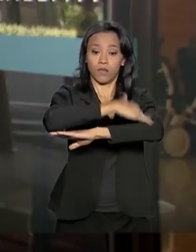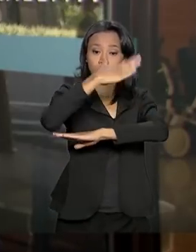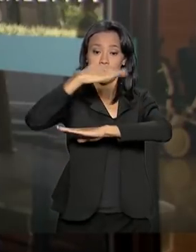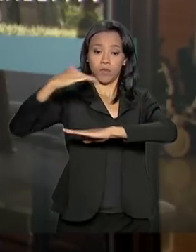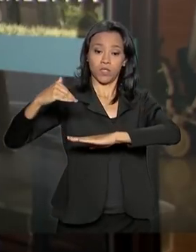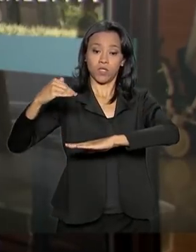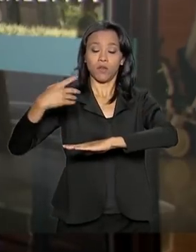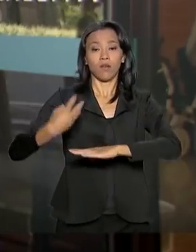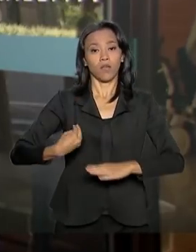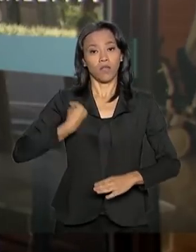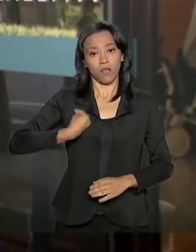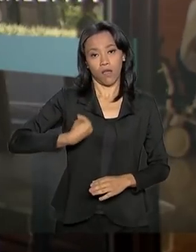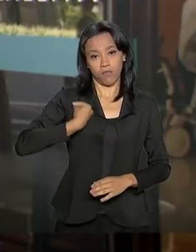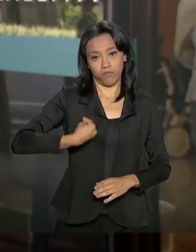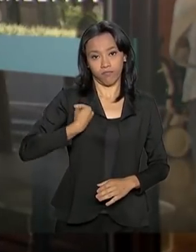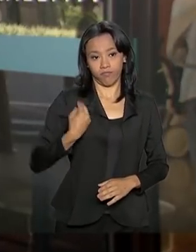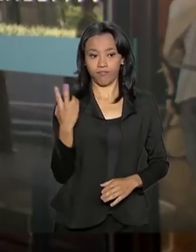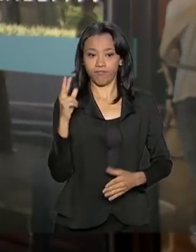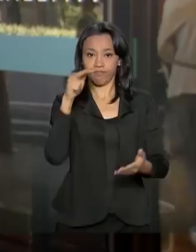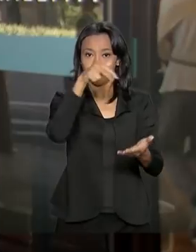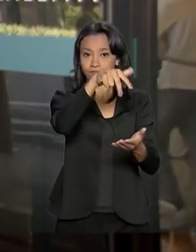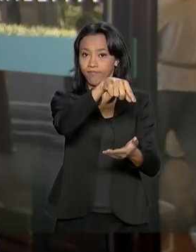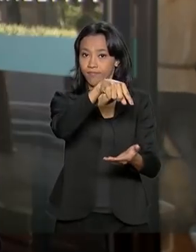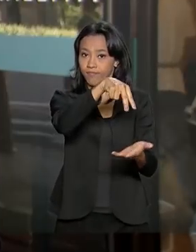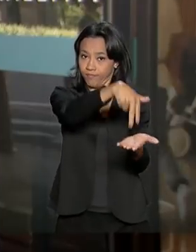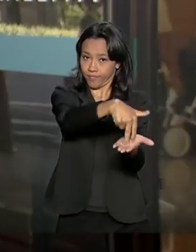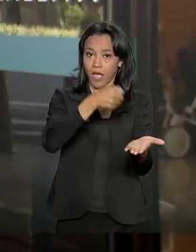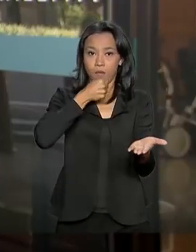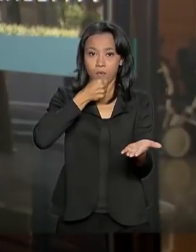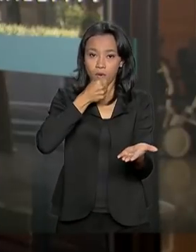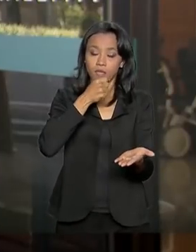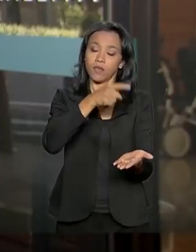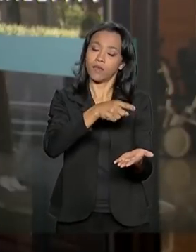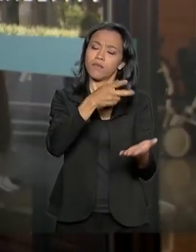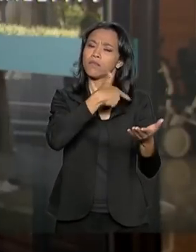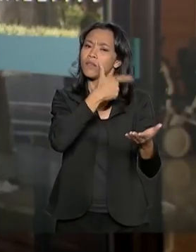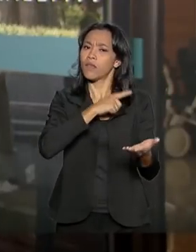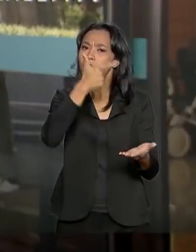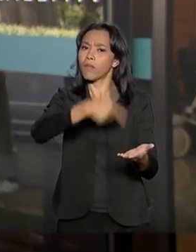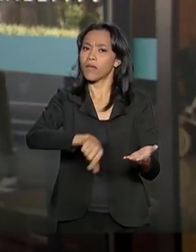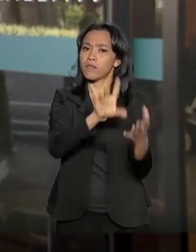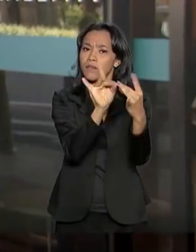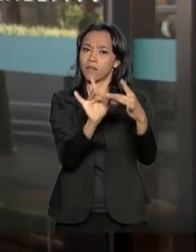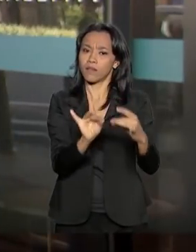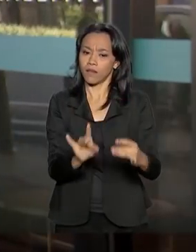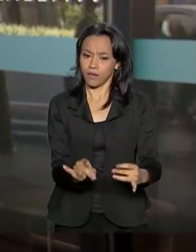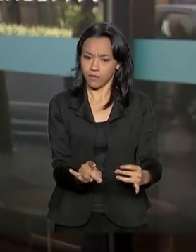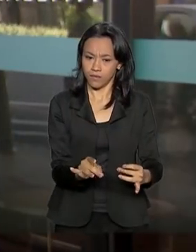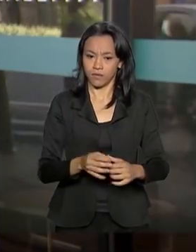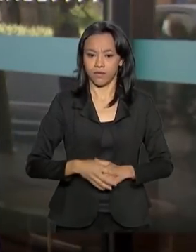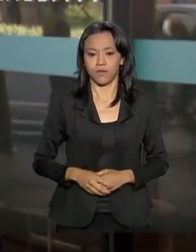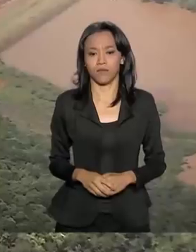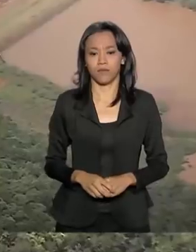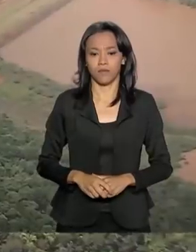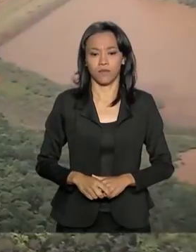lá é a repórter Luana Ken e traz mais detalhes a respeito dos acontecimentos na